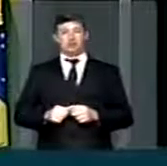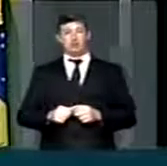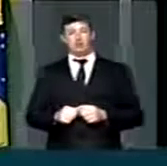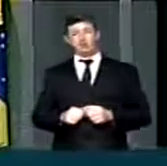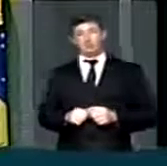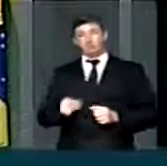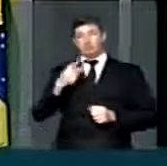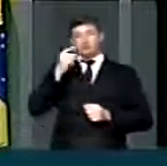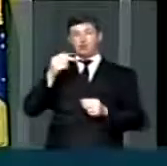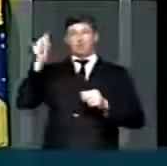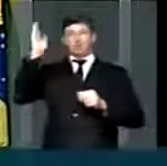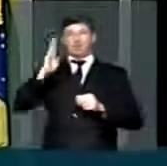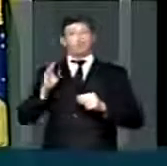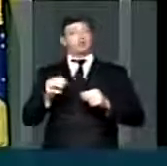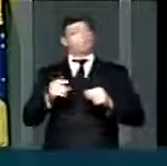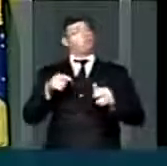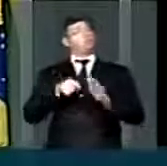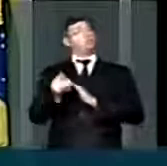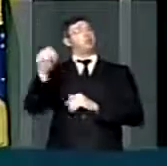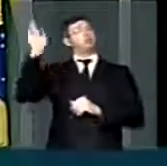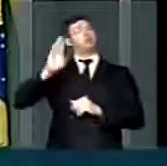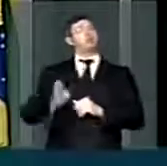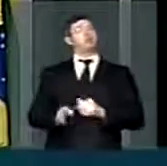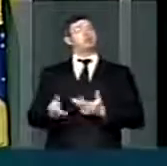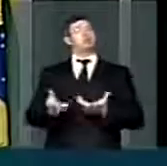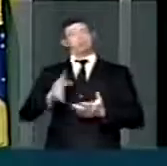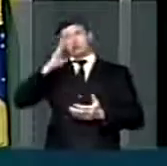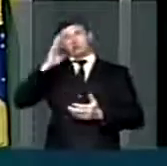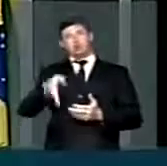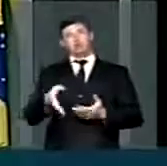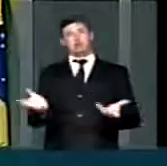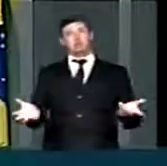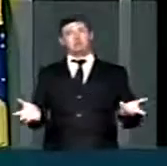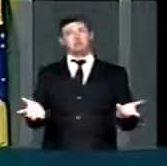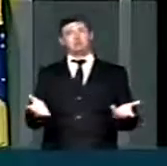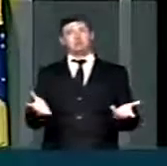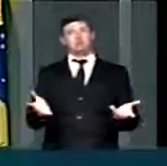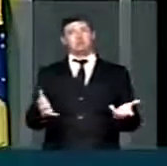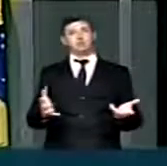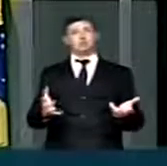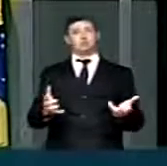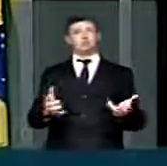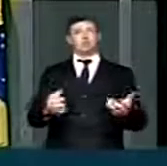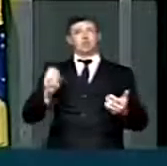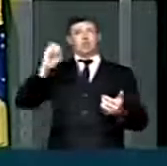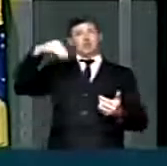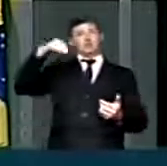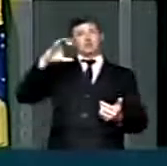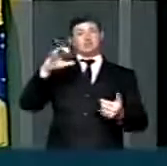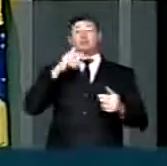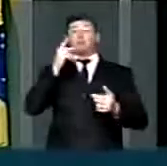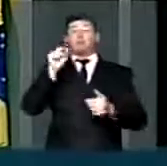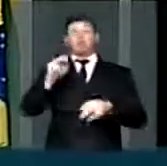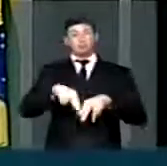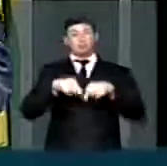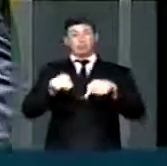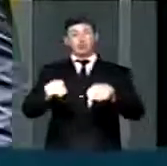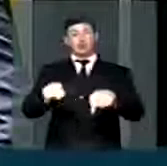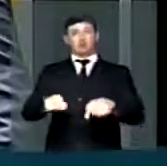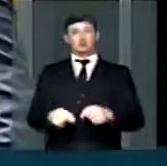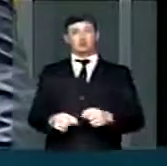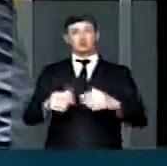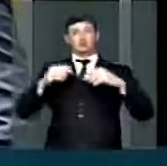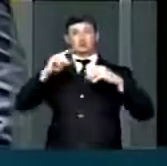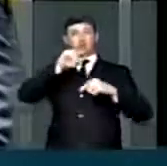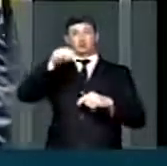levando o Brasil para a organização, questionando o Brasil, apresentando uma queixa na Organização Mundial do Comércio, OMC, por conta dessa Zona Franca.